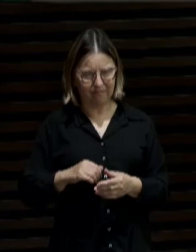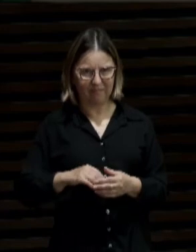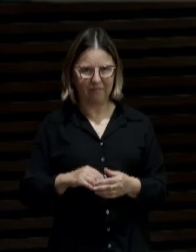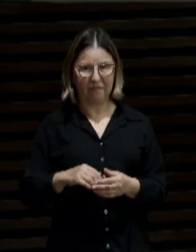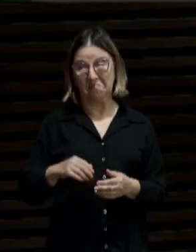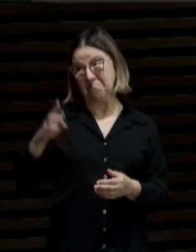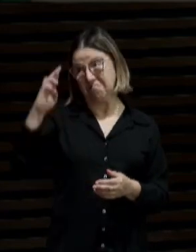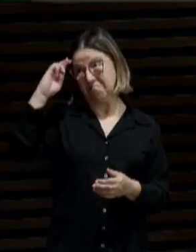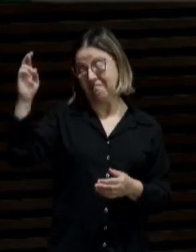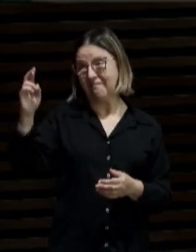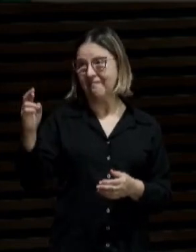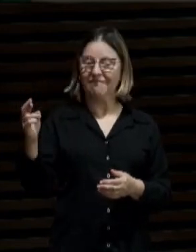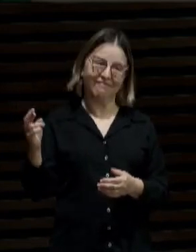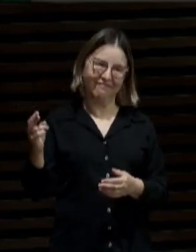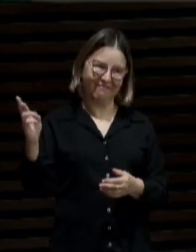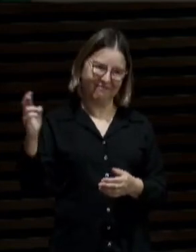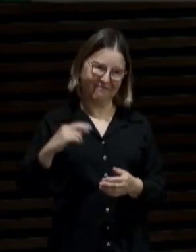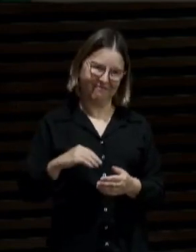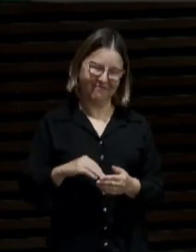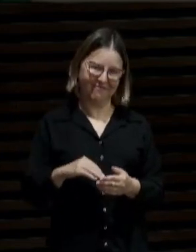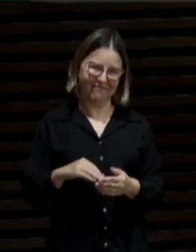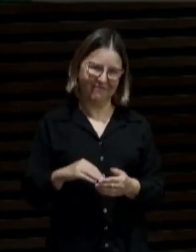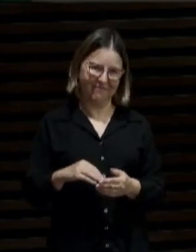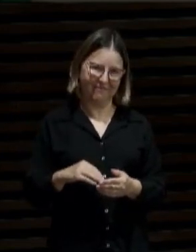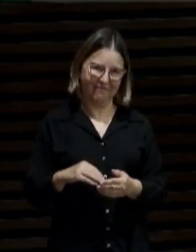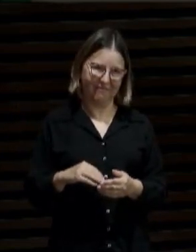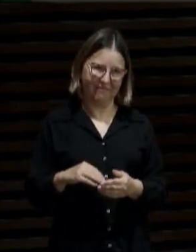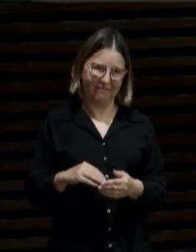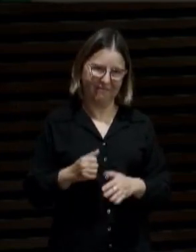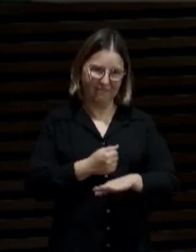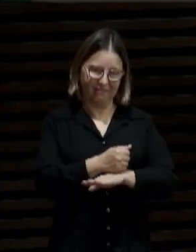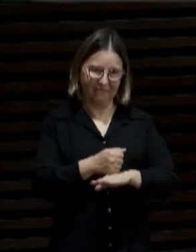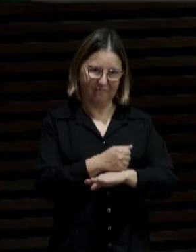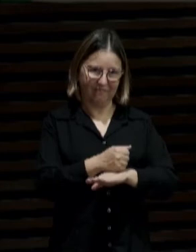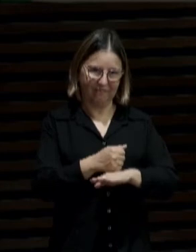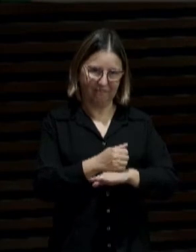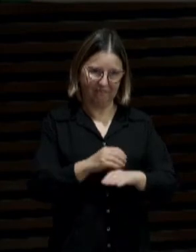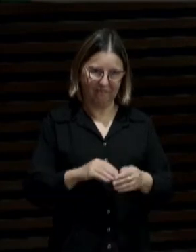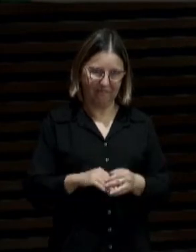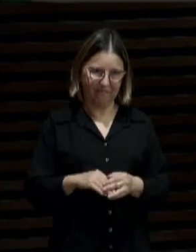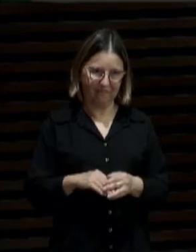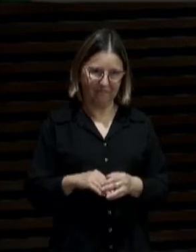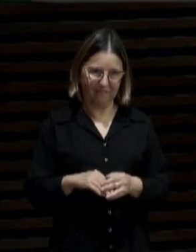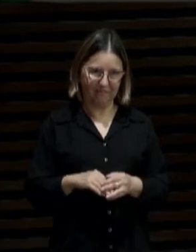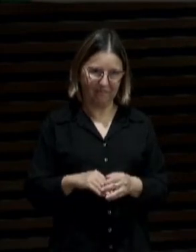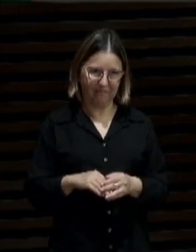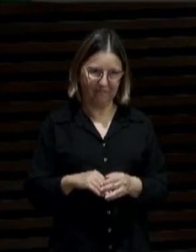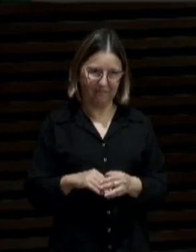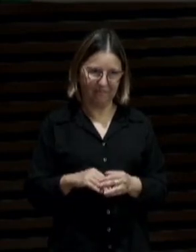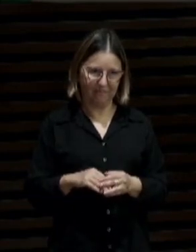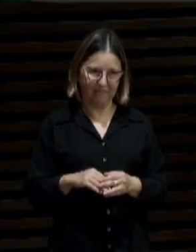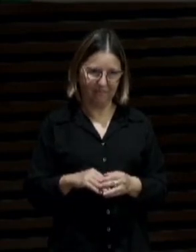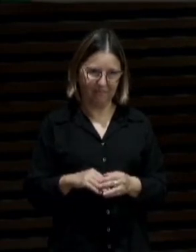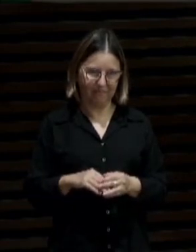responde. Basicamente o que Abraão falou foi o seguinte, tá bom, você vai me dar a terra? Geralmente quando a gente tem uma terra, tem um contratinho, né? Tem um contratinho